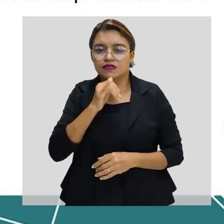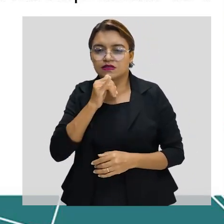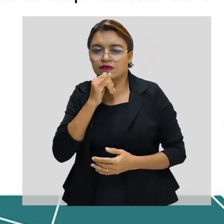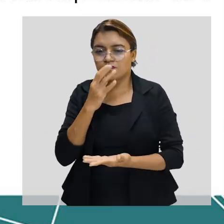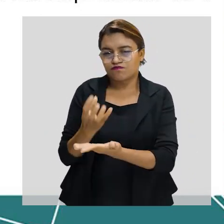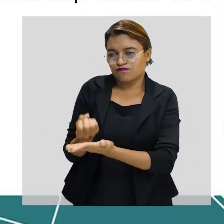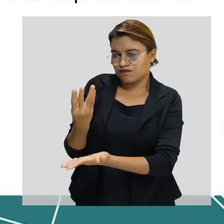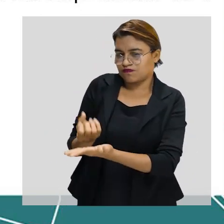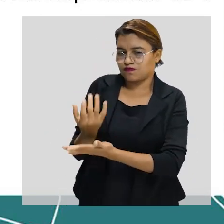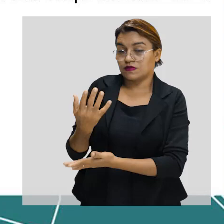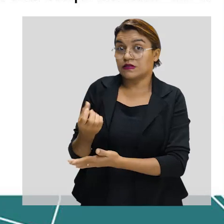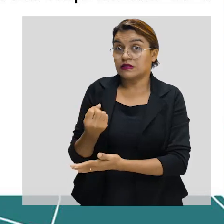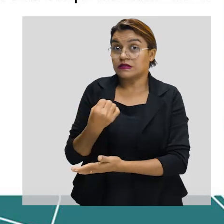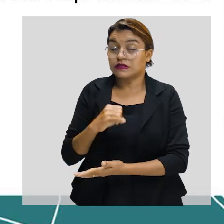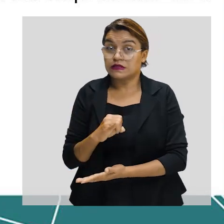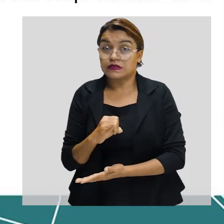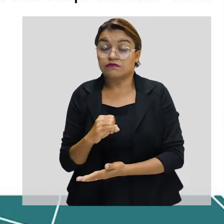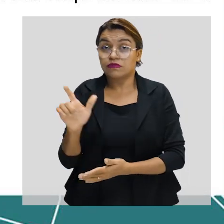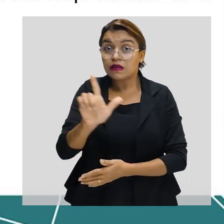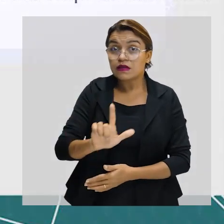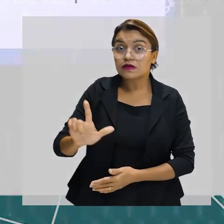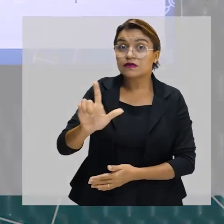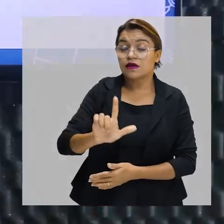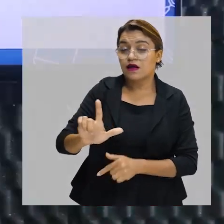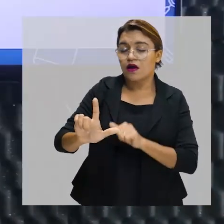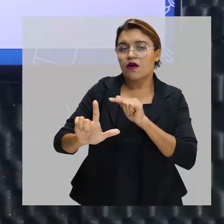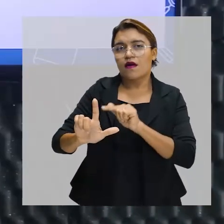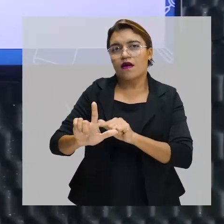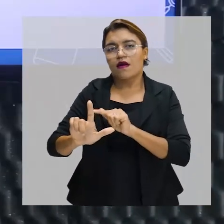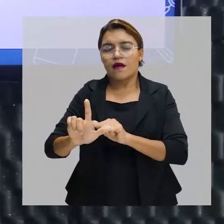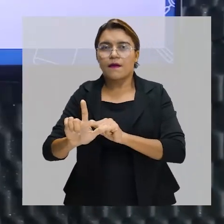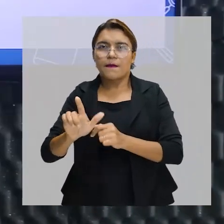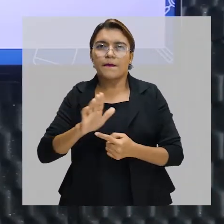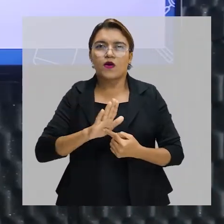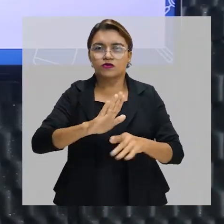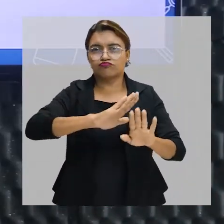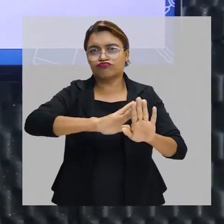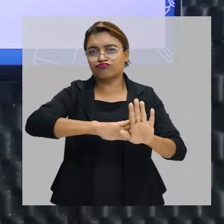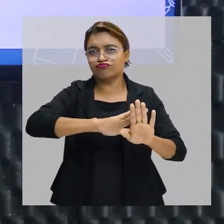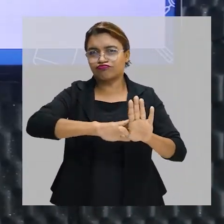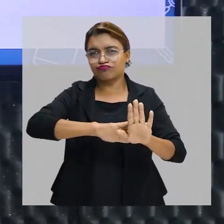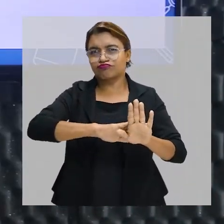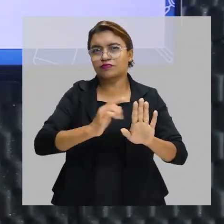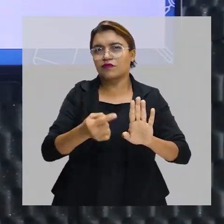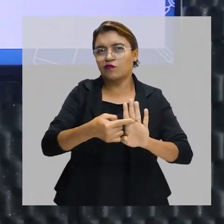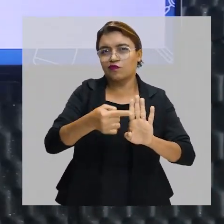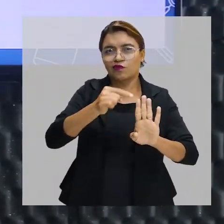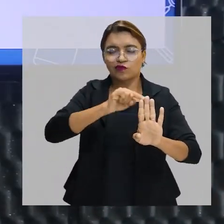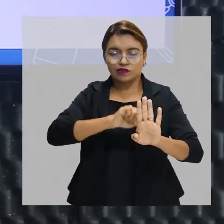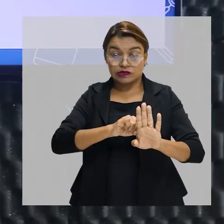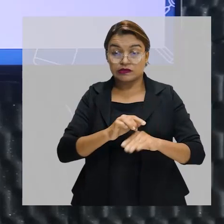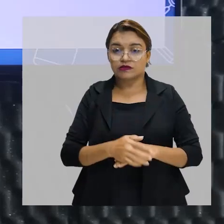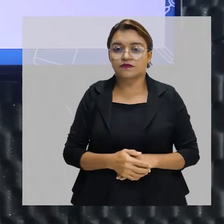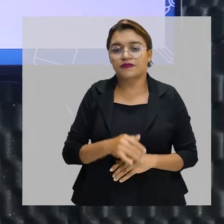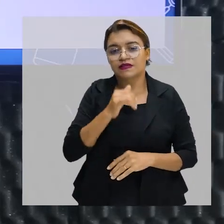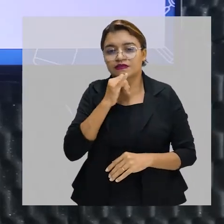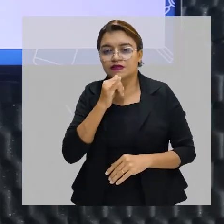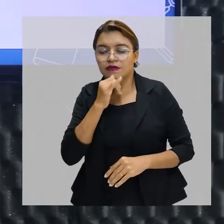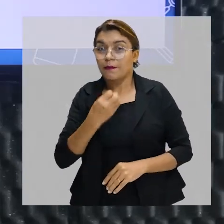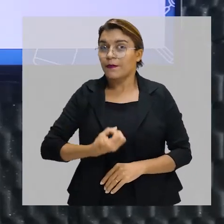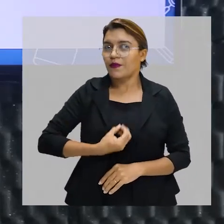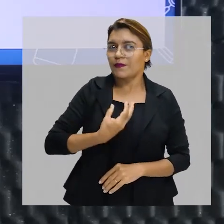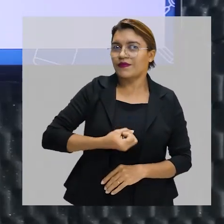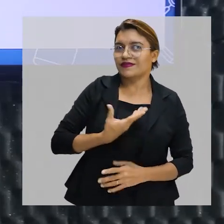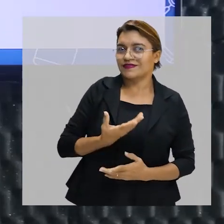linguagem literária, é uma linguagem mais figurativa, por isso que se chama ficcional. É poética,